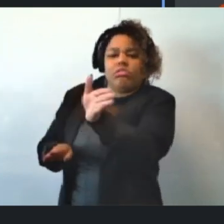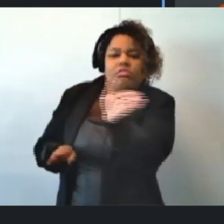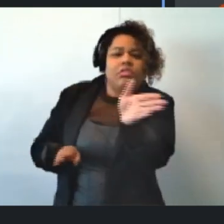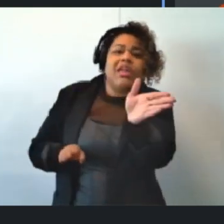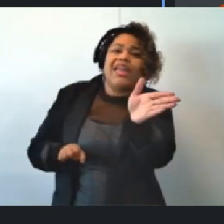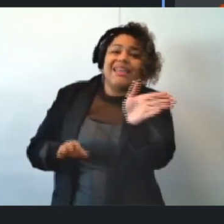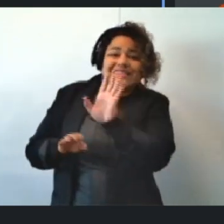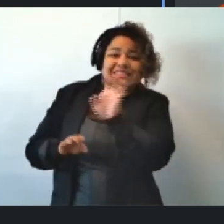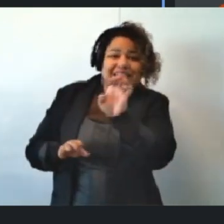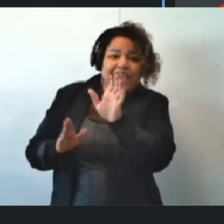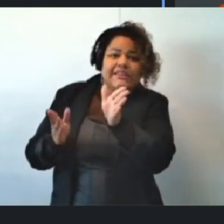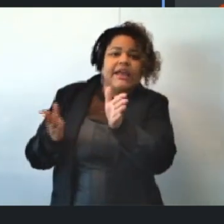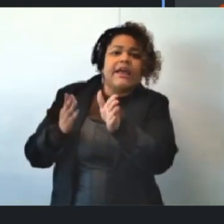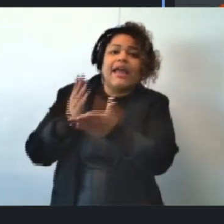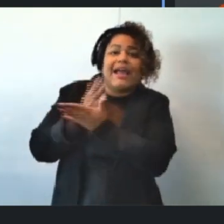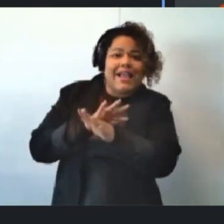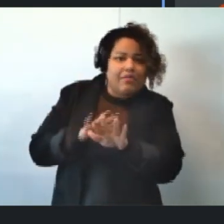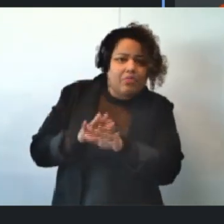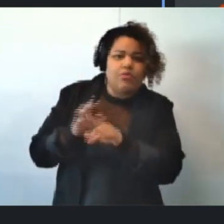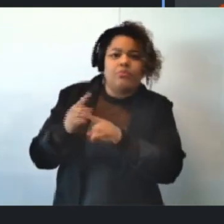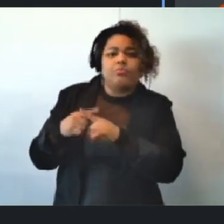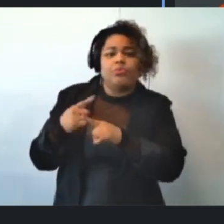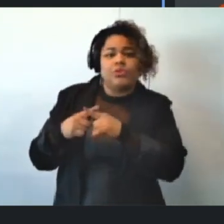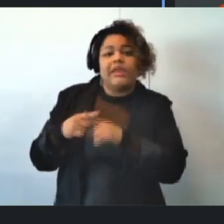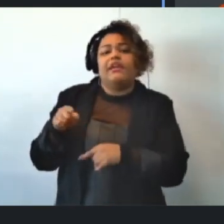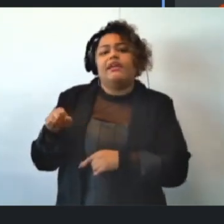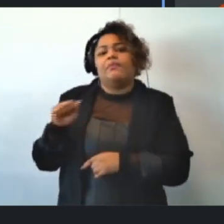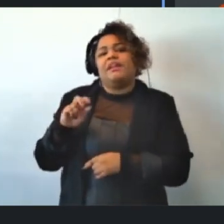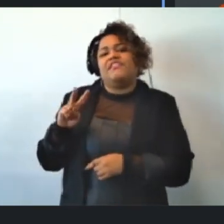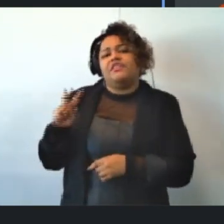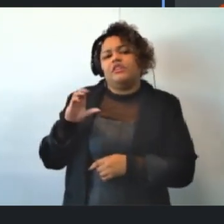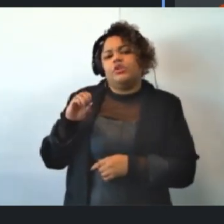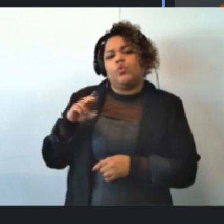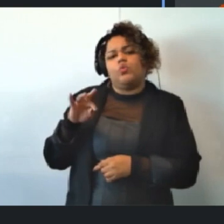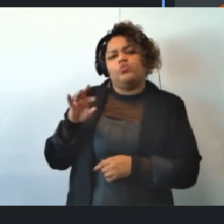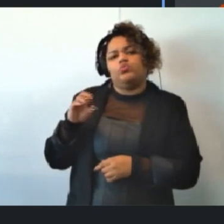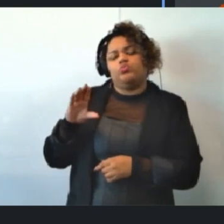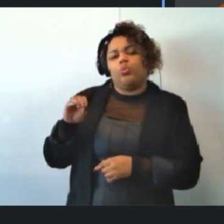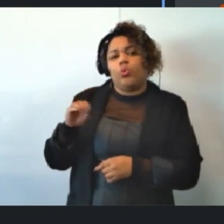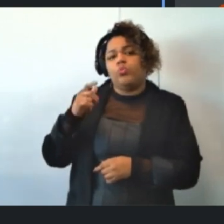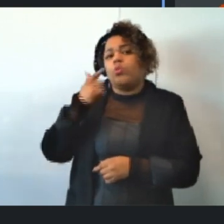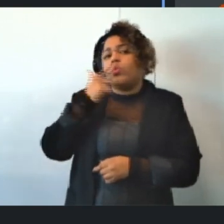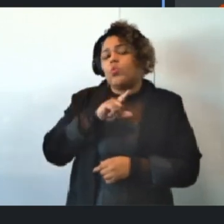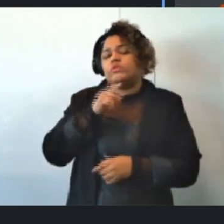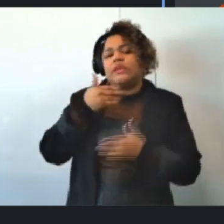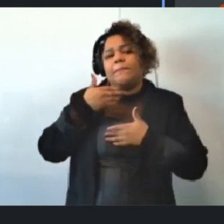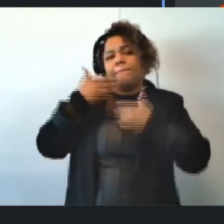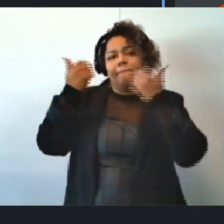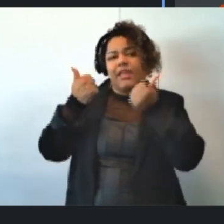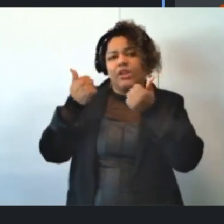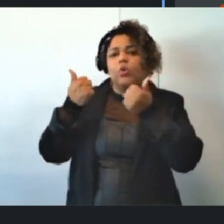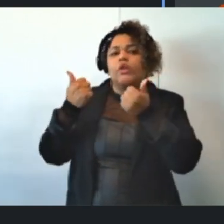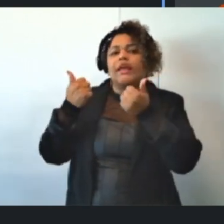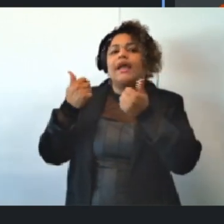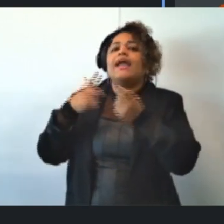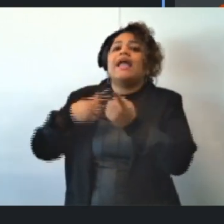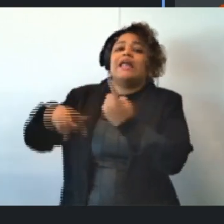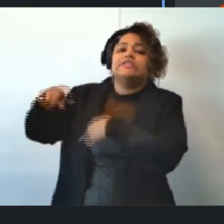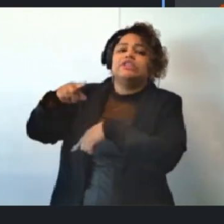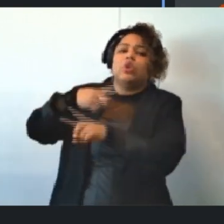Contorno tivesse um ganho na questão de circulação de veículos. Ou seja, quando, quando a BH Trans tirou